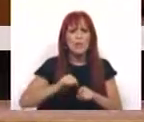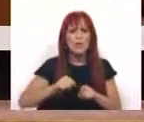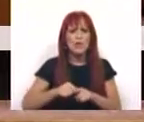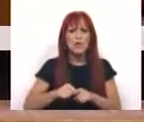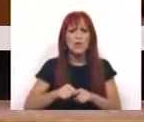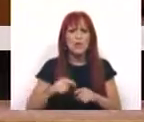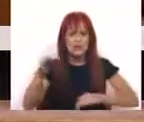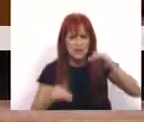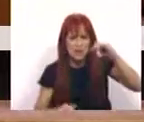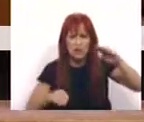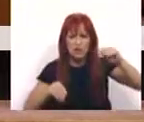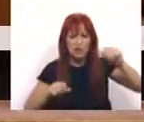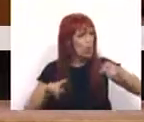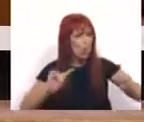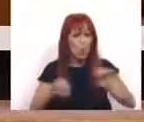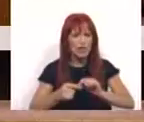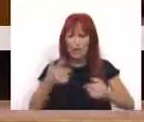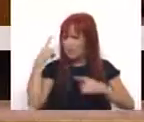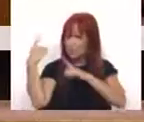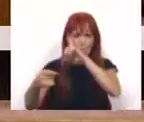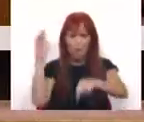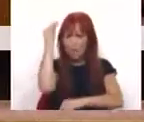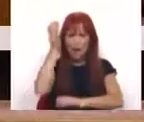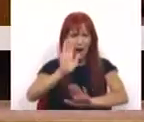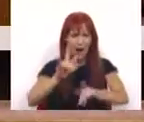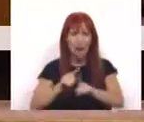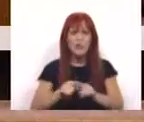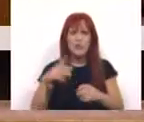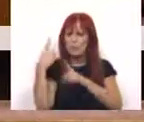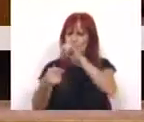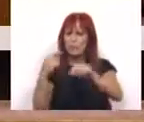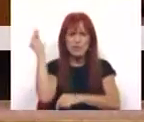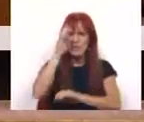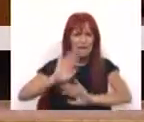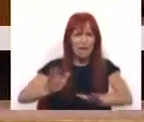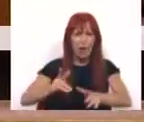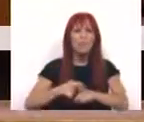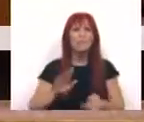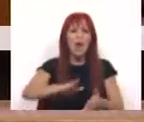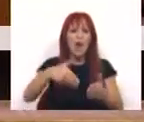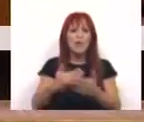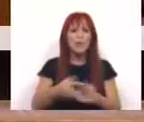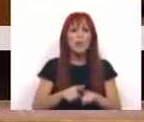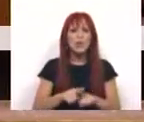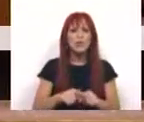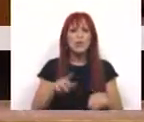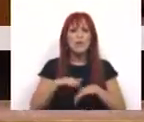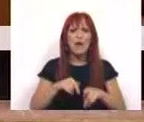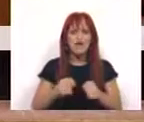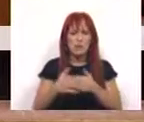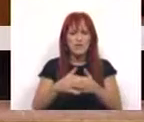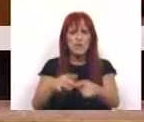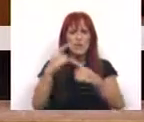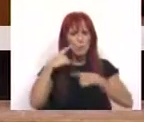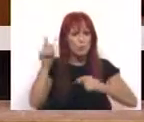assimetrias regionais no sentido de contrariar o abandono do mundo rural e a desertificação do interior. As propostas para favorecer o investimento